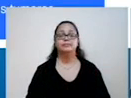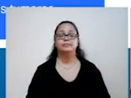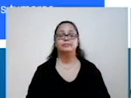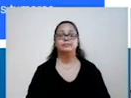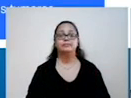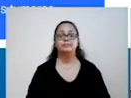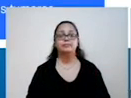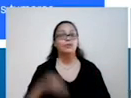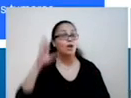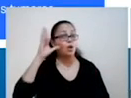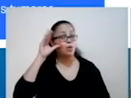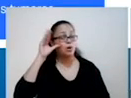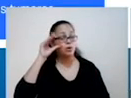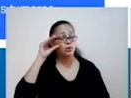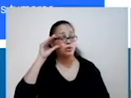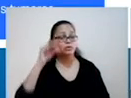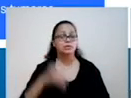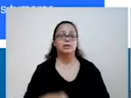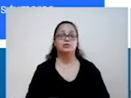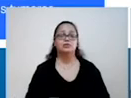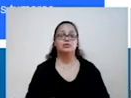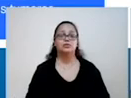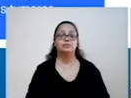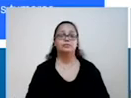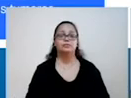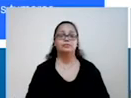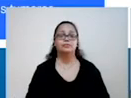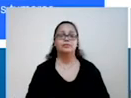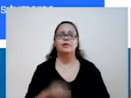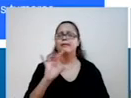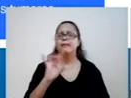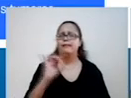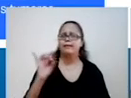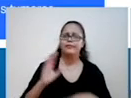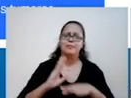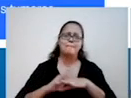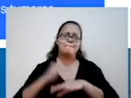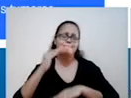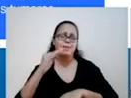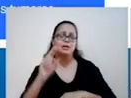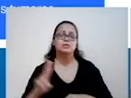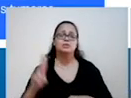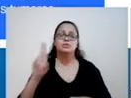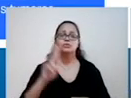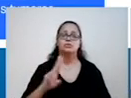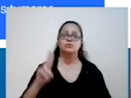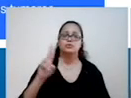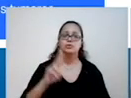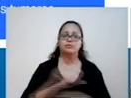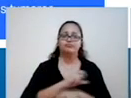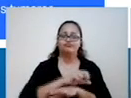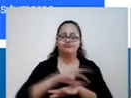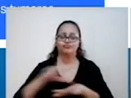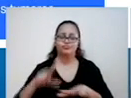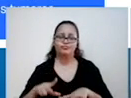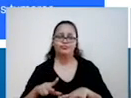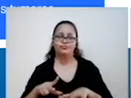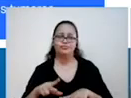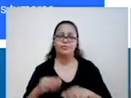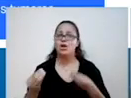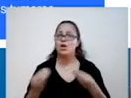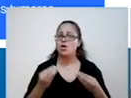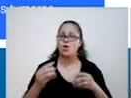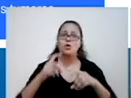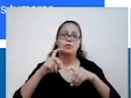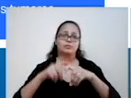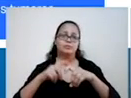Umas curiosidades. Os isótopos são cada vez mais utilizados em diversos ramos como a medicina. a